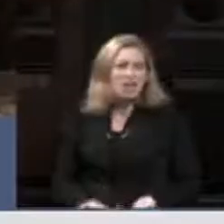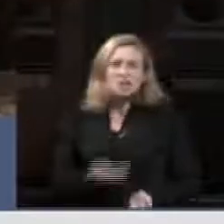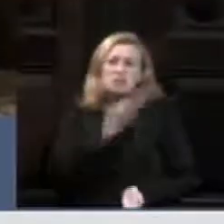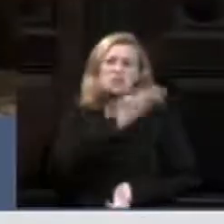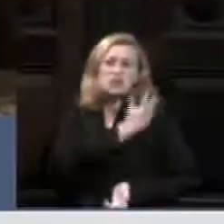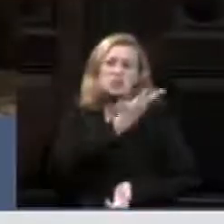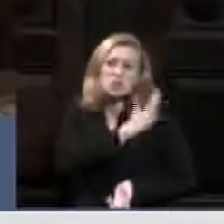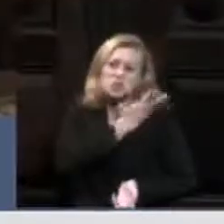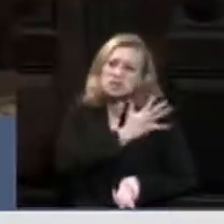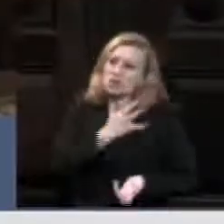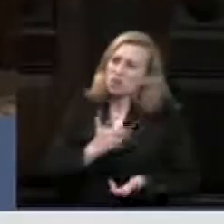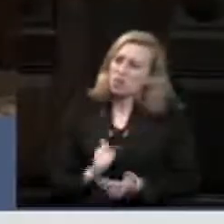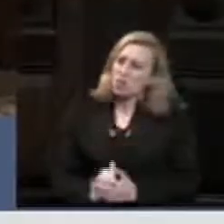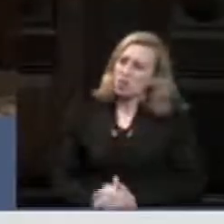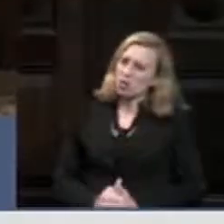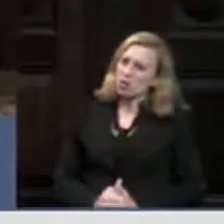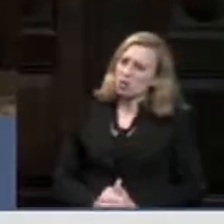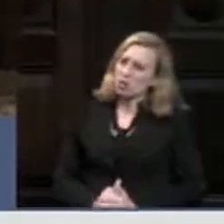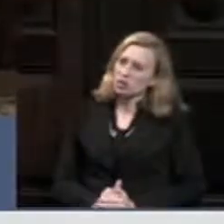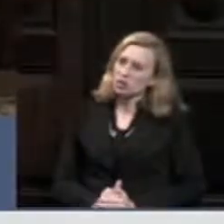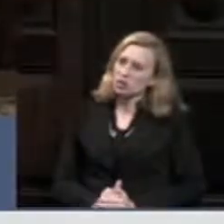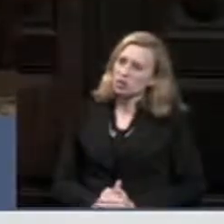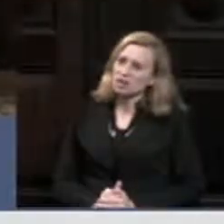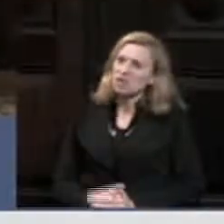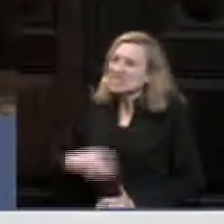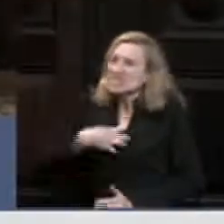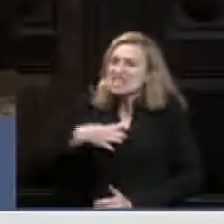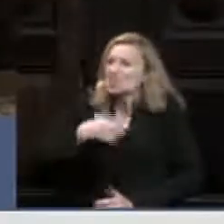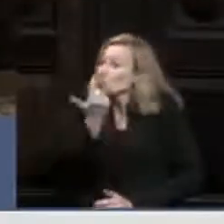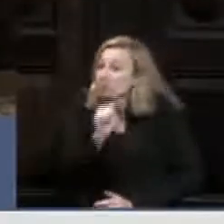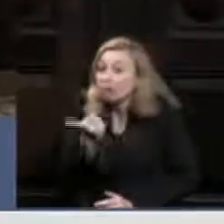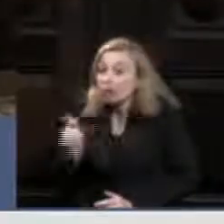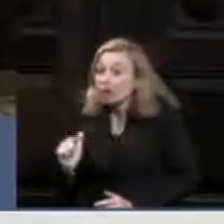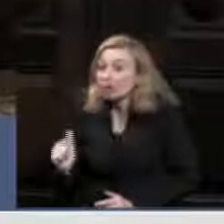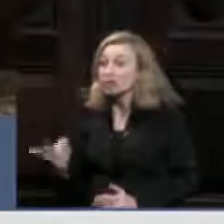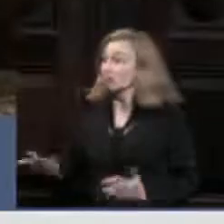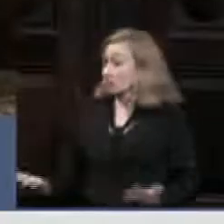preconceituosa, sem o menor sentido,